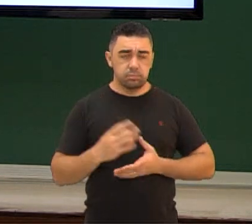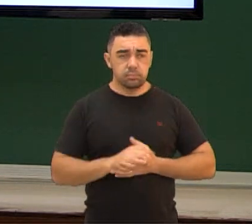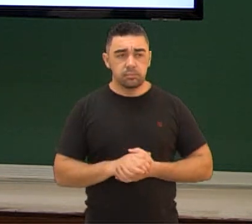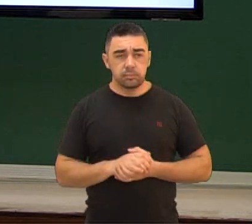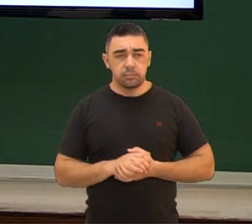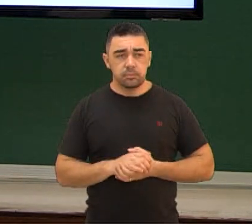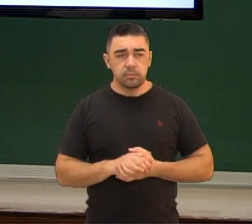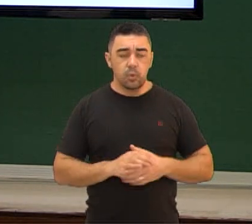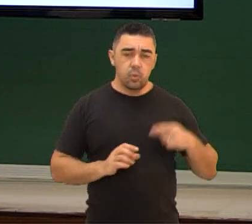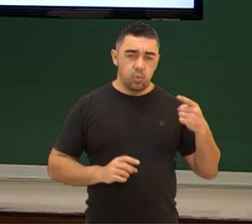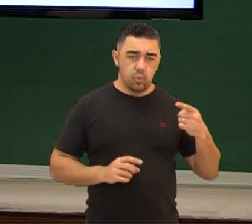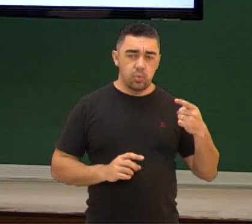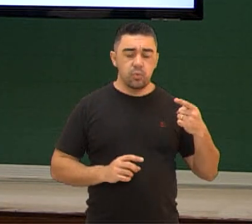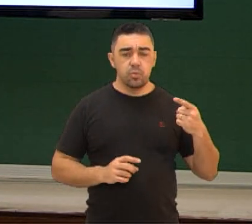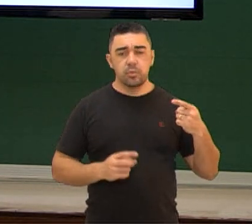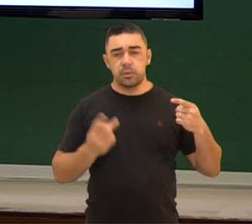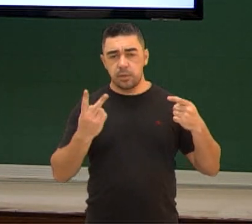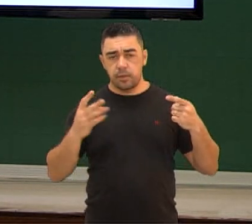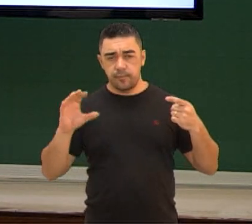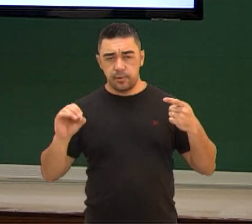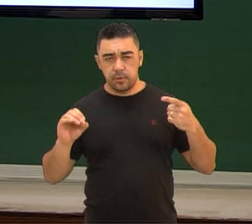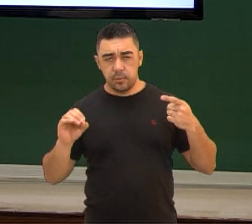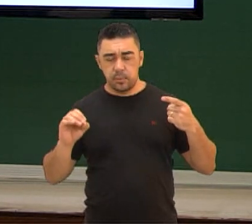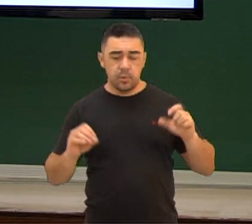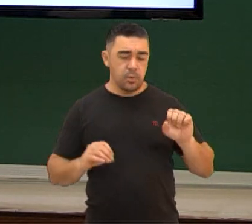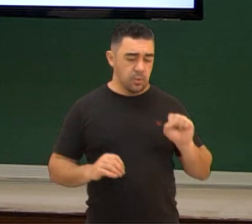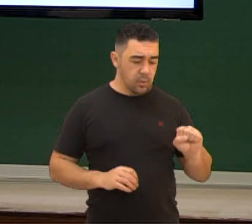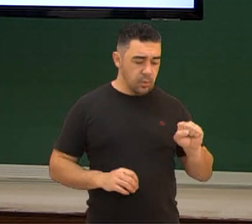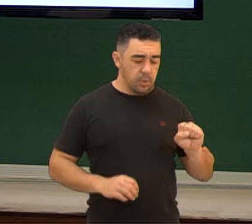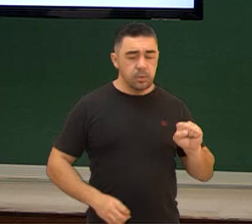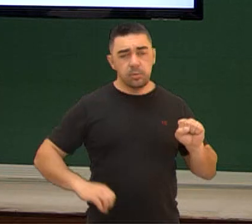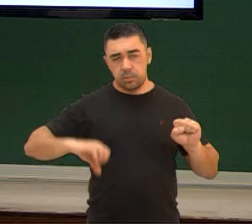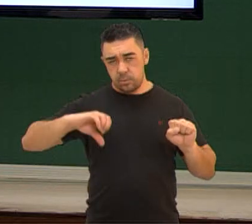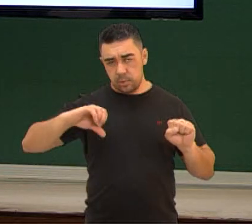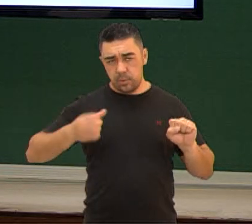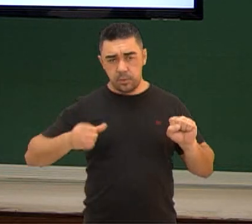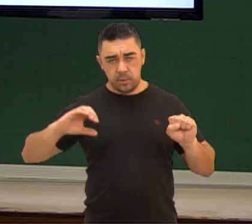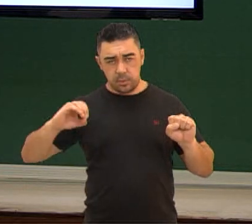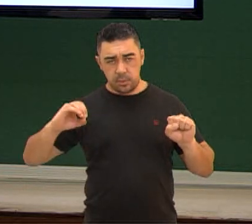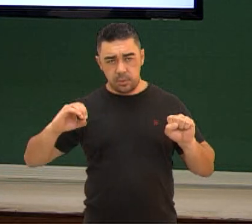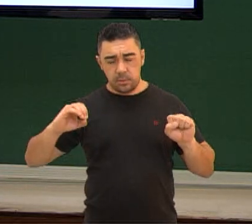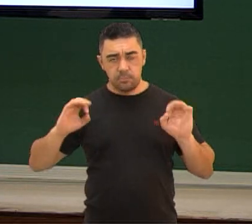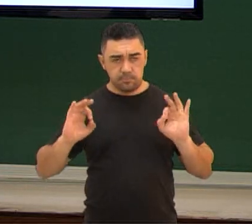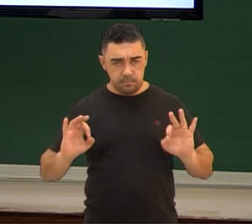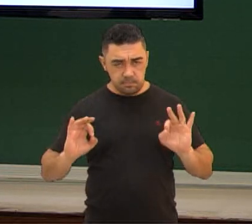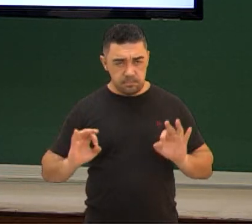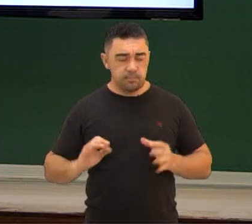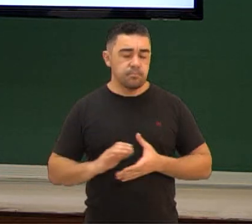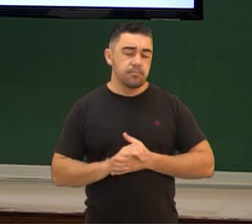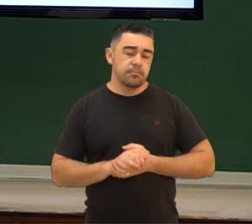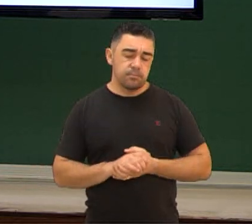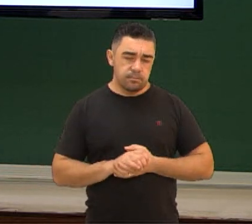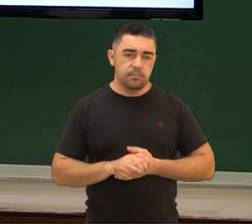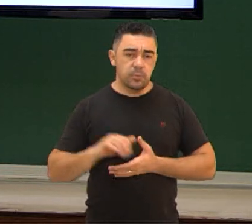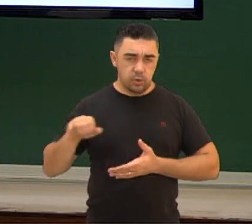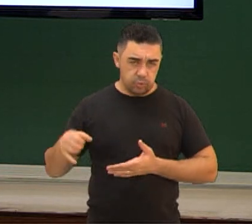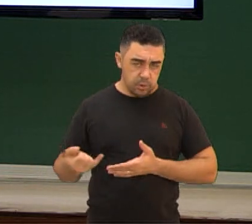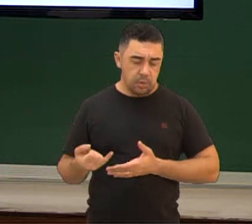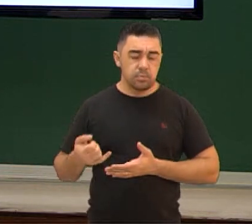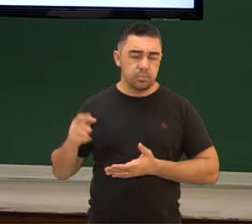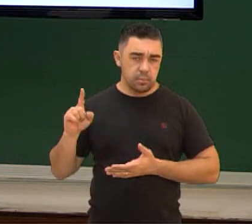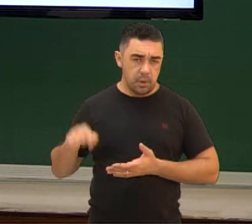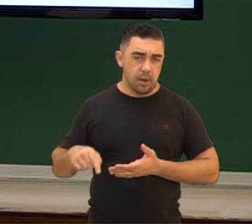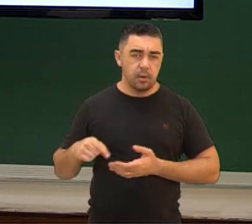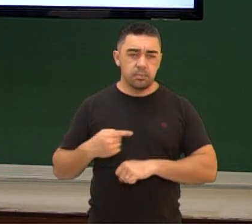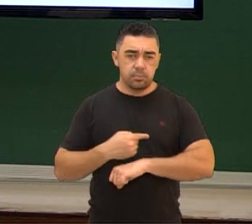Se 1 leva a 120, 8 vezes 120, 960 joules são levados